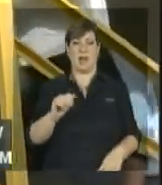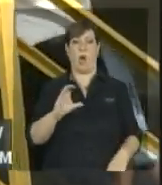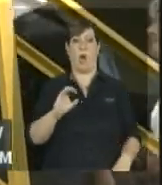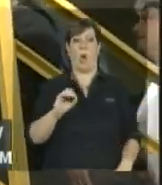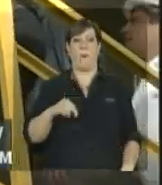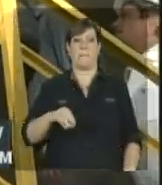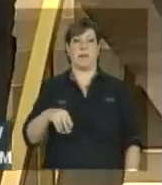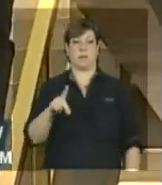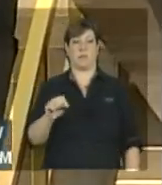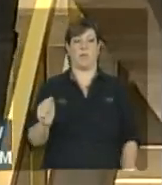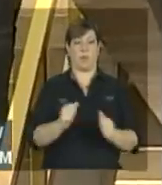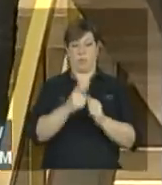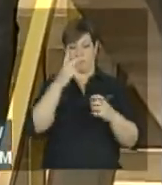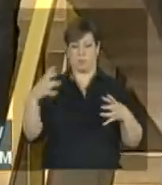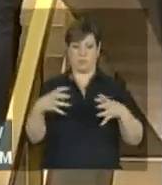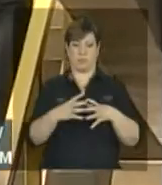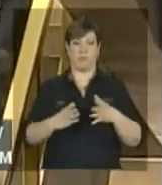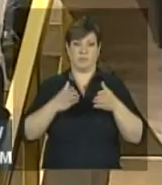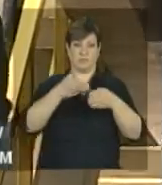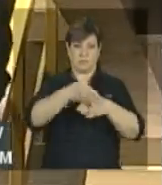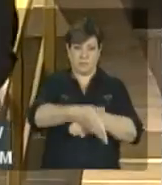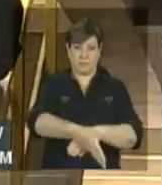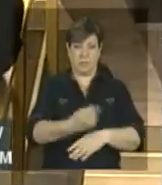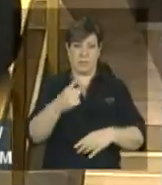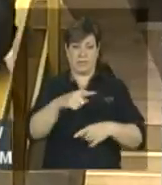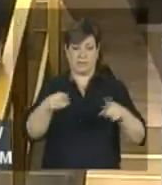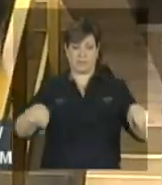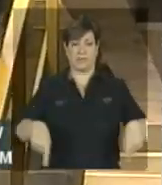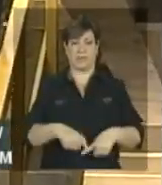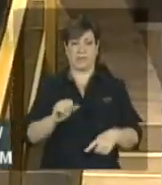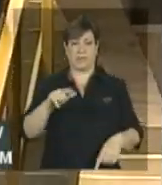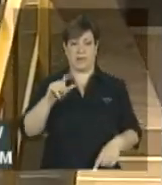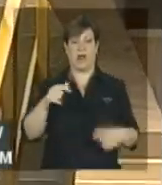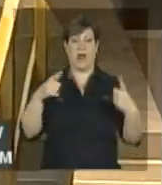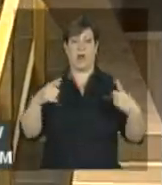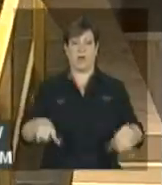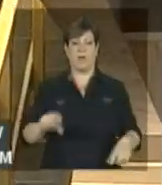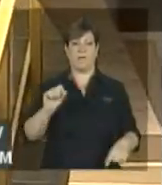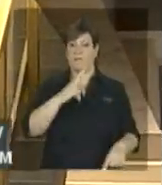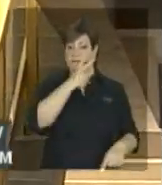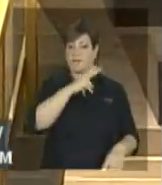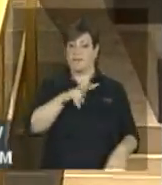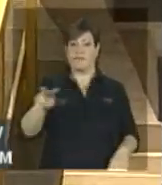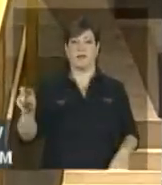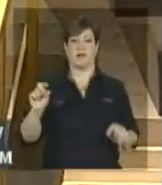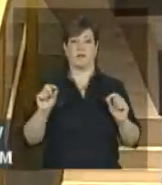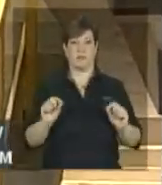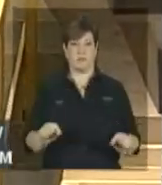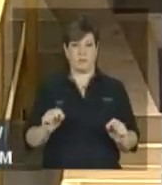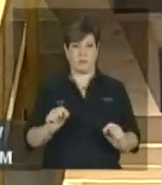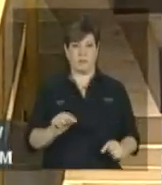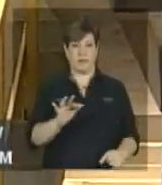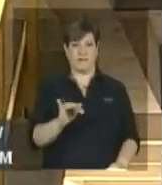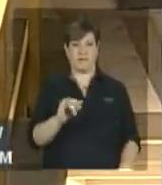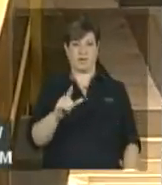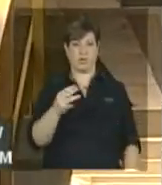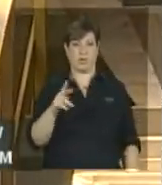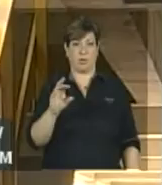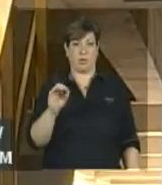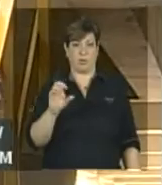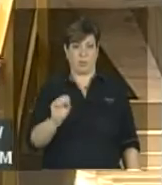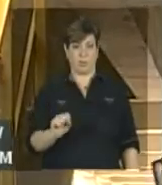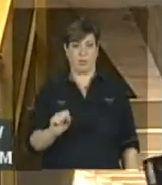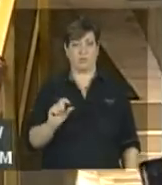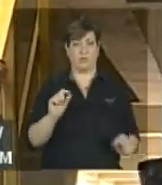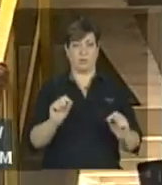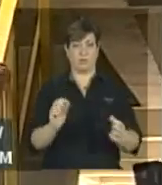integrantes da comitiva, para uma sala de comando de onde eles vão ver os chamados filtros ascendentes e descendentes já